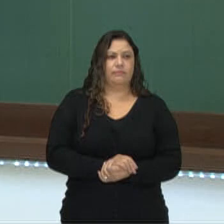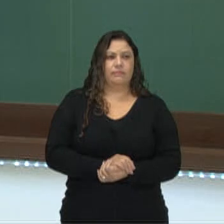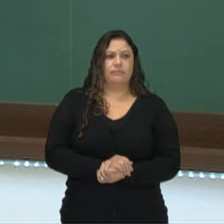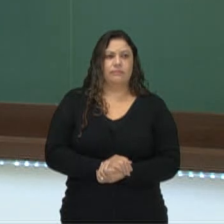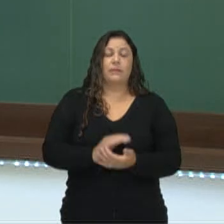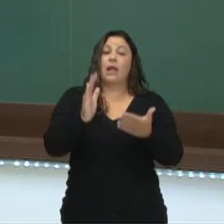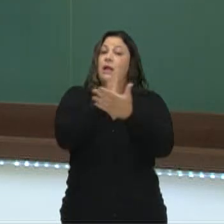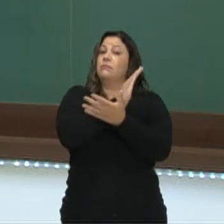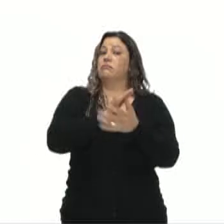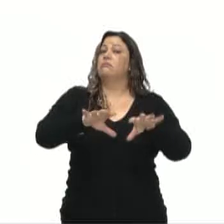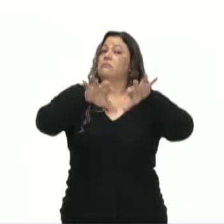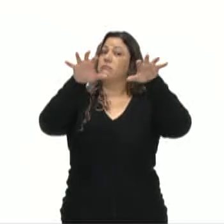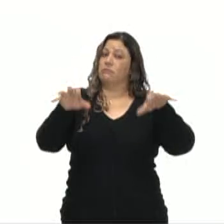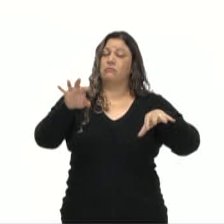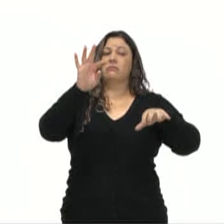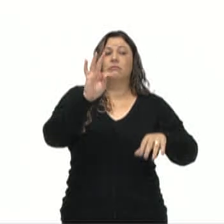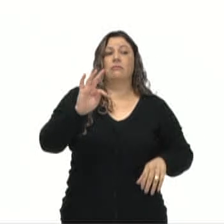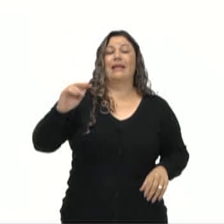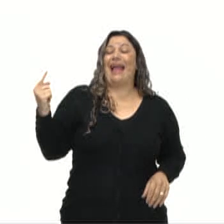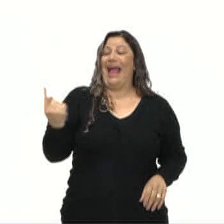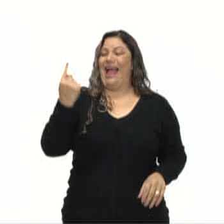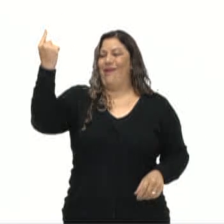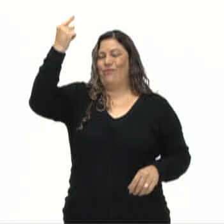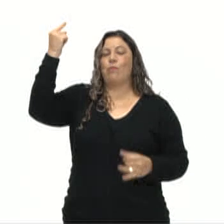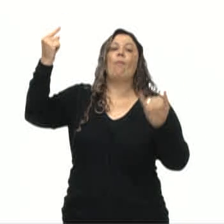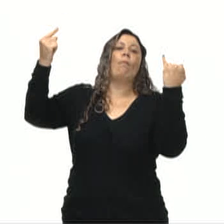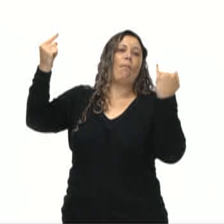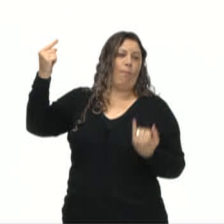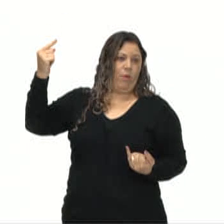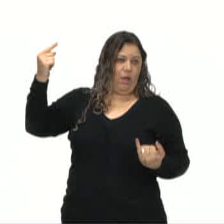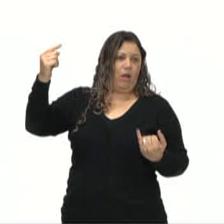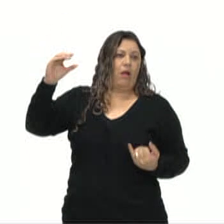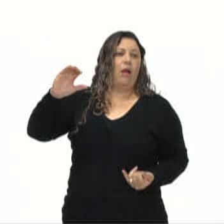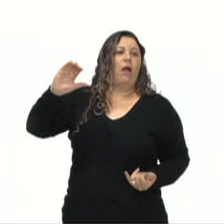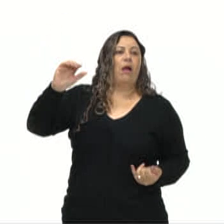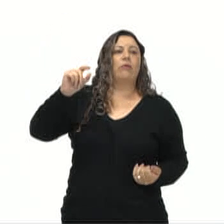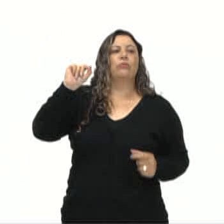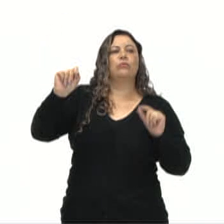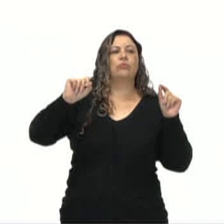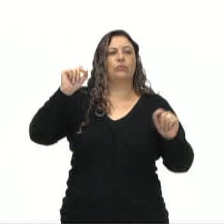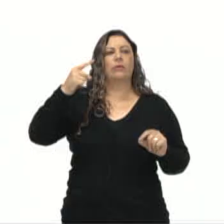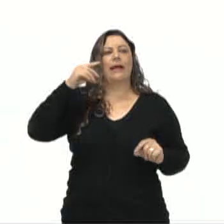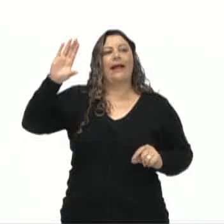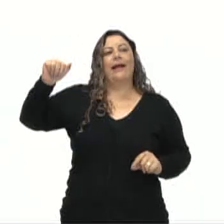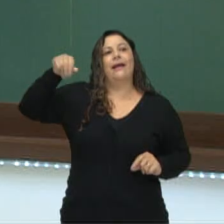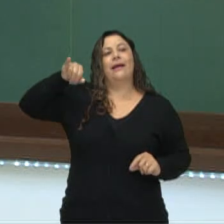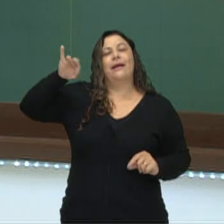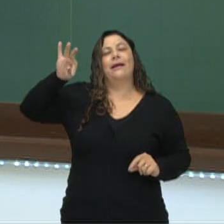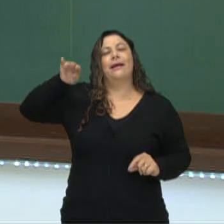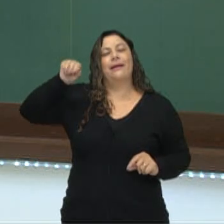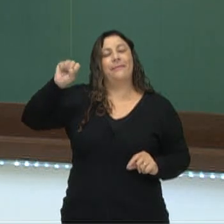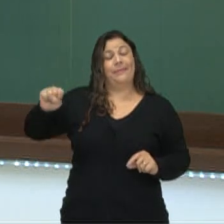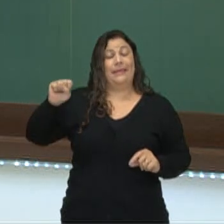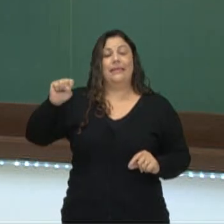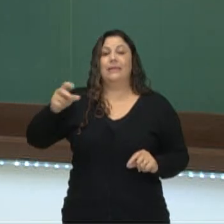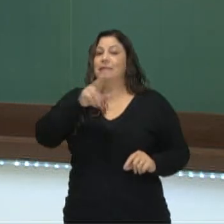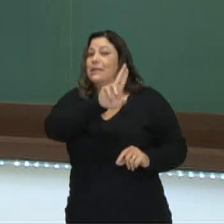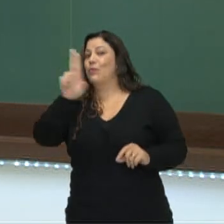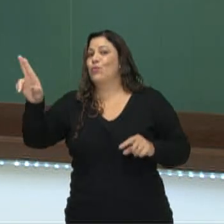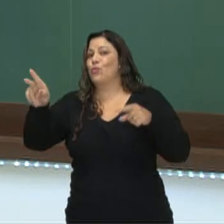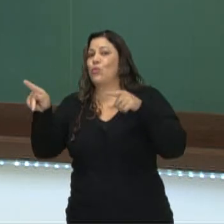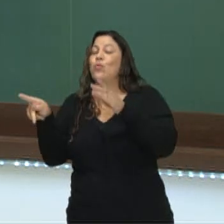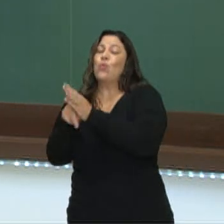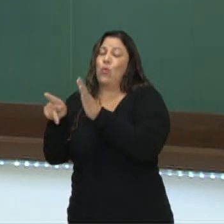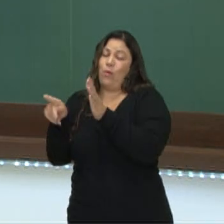Classificaram os Tutsis altos e magros como camitas. Não sou eu, gente, foram eles lá. E